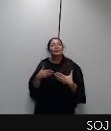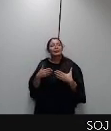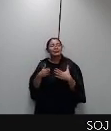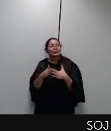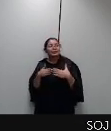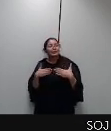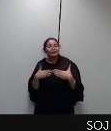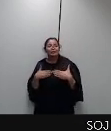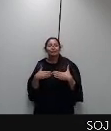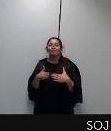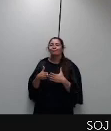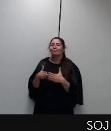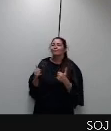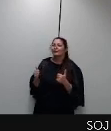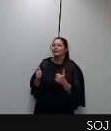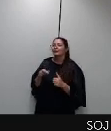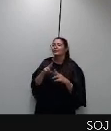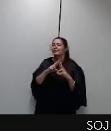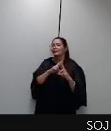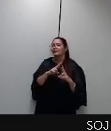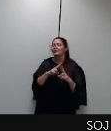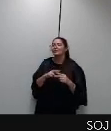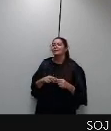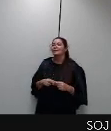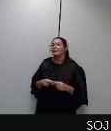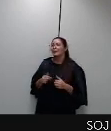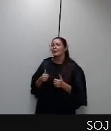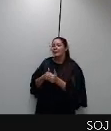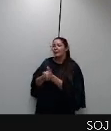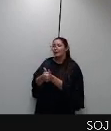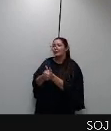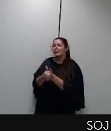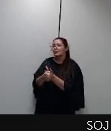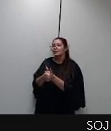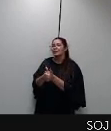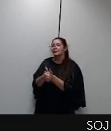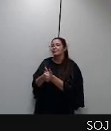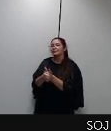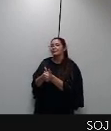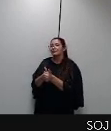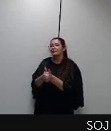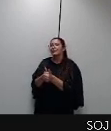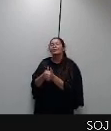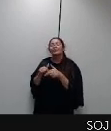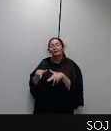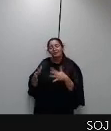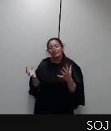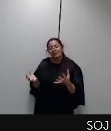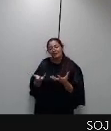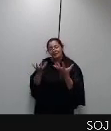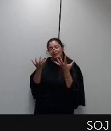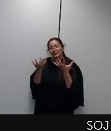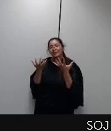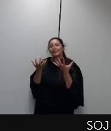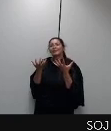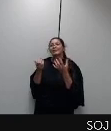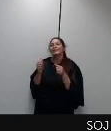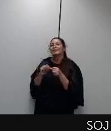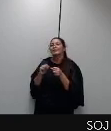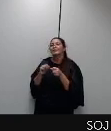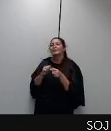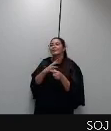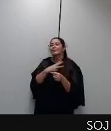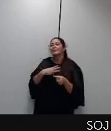relator para acompanhar a divergência já inaugurada pelo Ministro Benedito Gonçalves é como